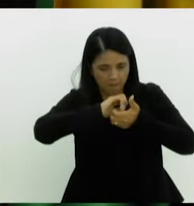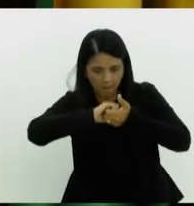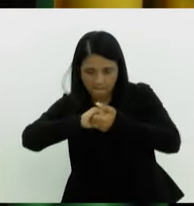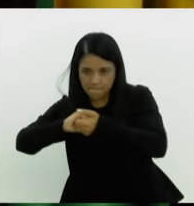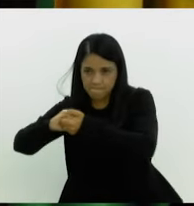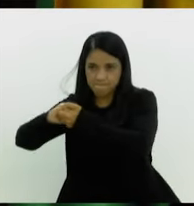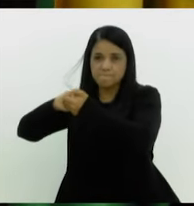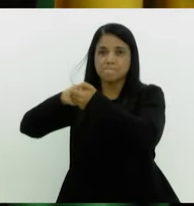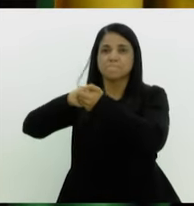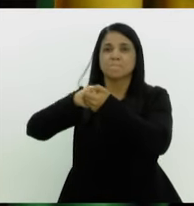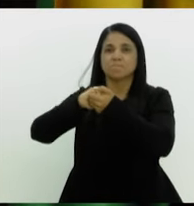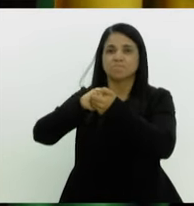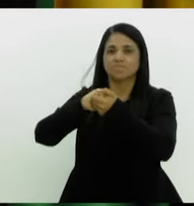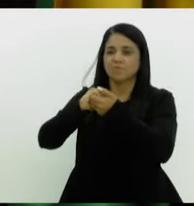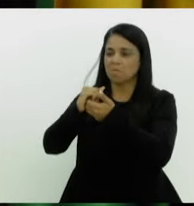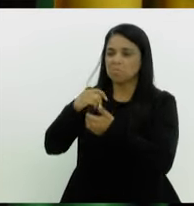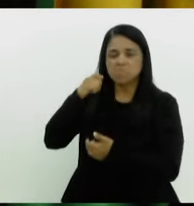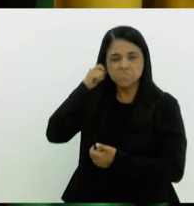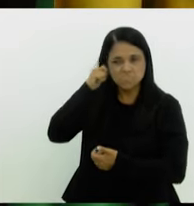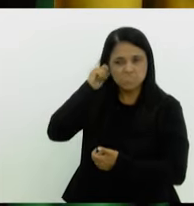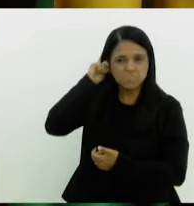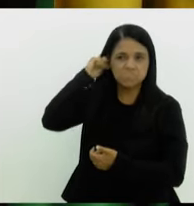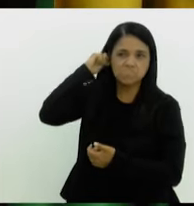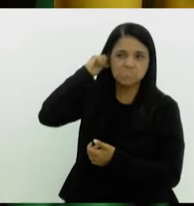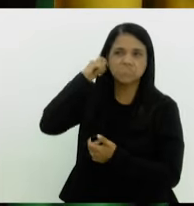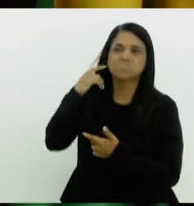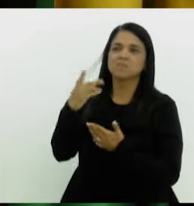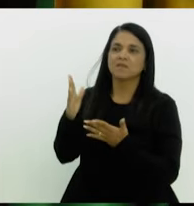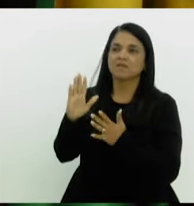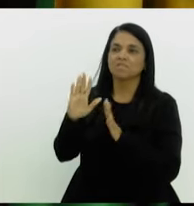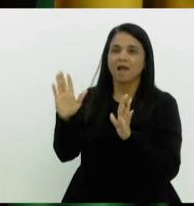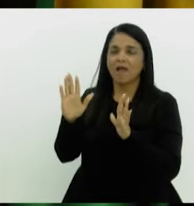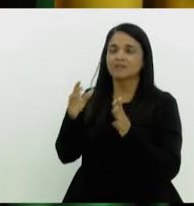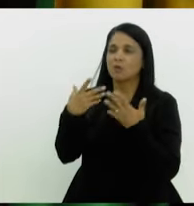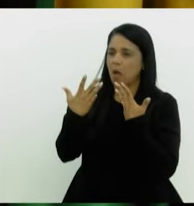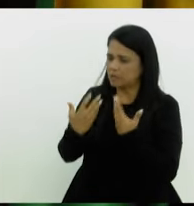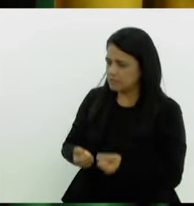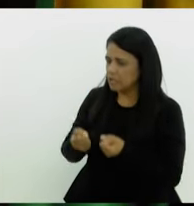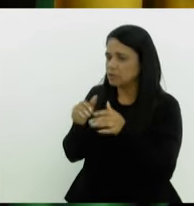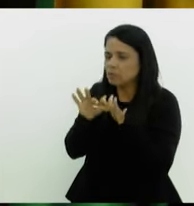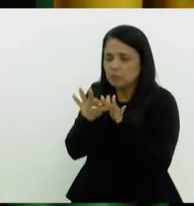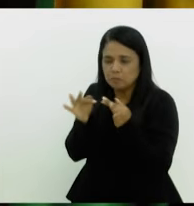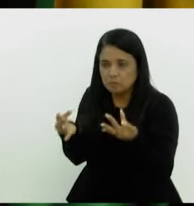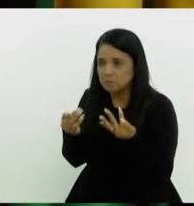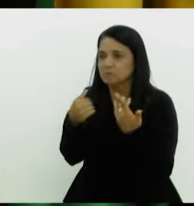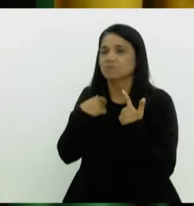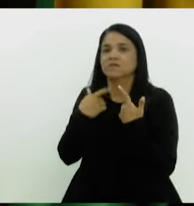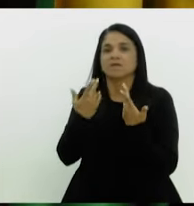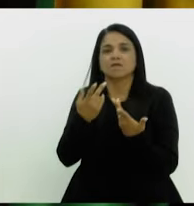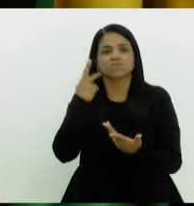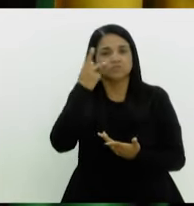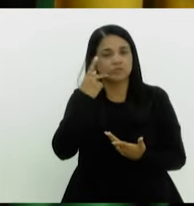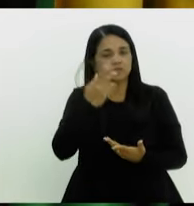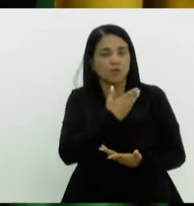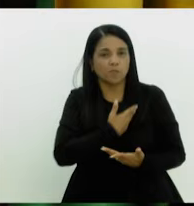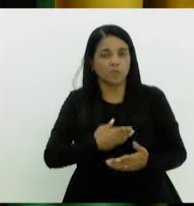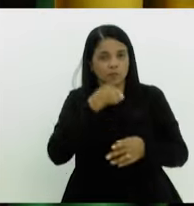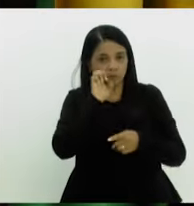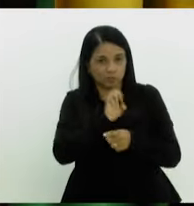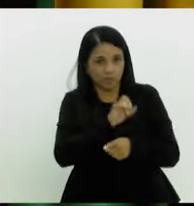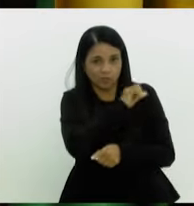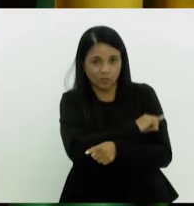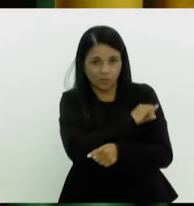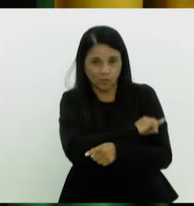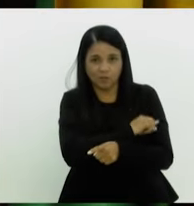dão um puxão de orelha que eu aceito com toda a humildade do mundo mas é assim que a gente constrói a política pública para mulher no Rio de Janeiro no nosso